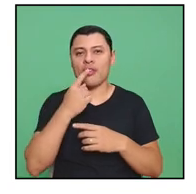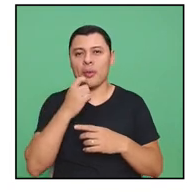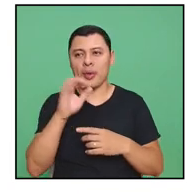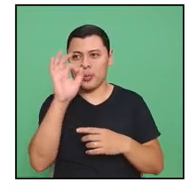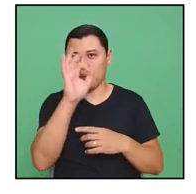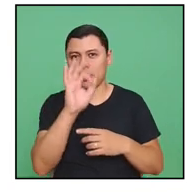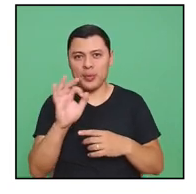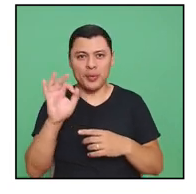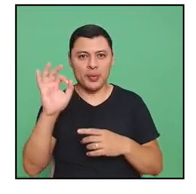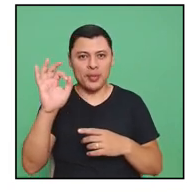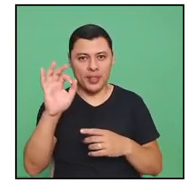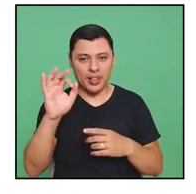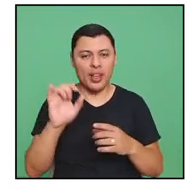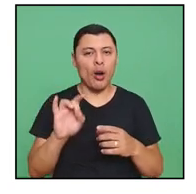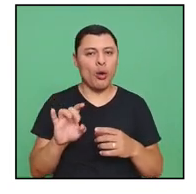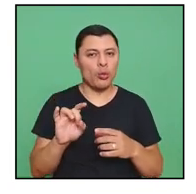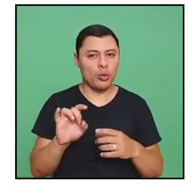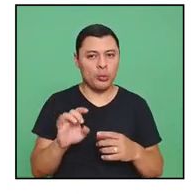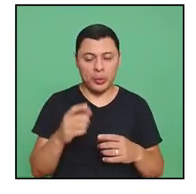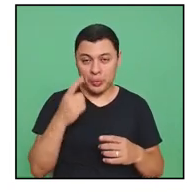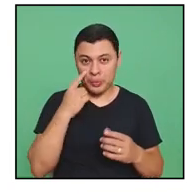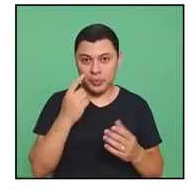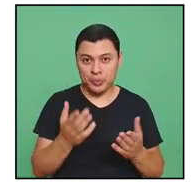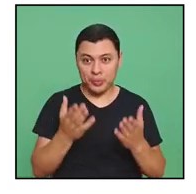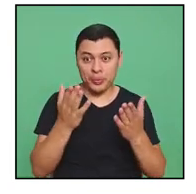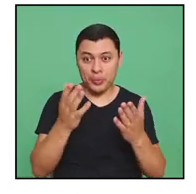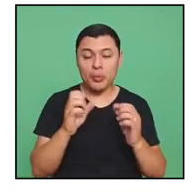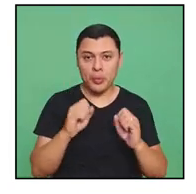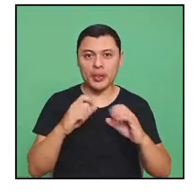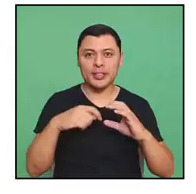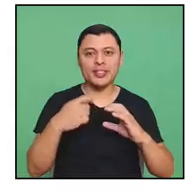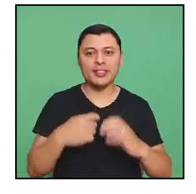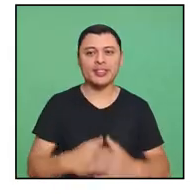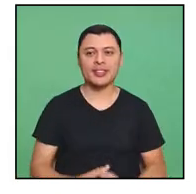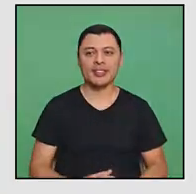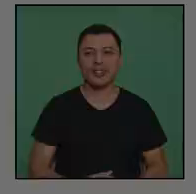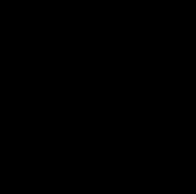do Pedro para essa exposição. Acho que a gente pode rodar o vídeo, Luciano. Super.